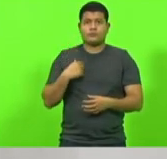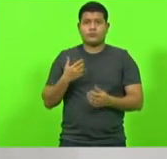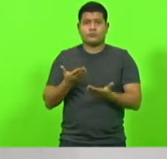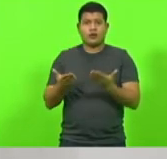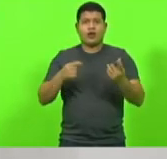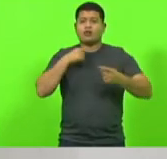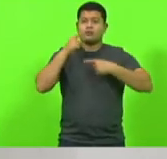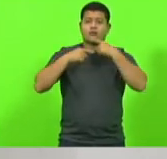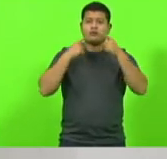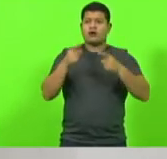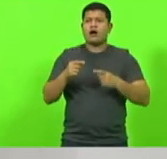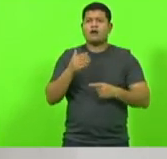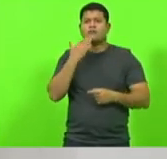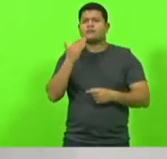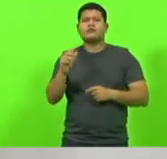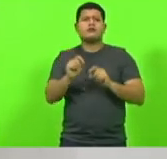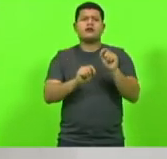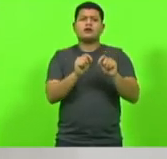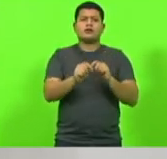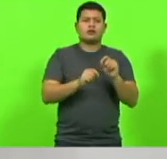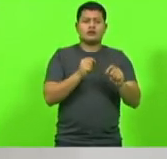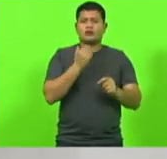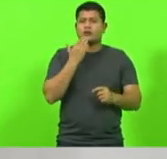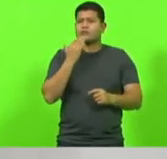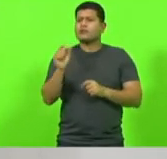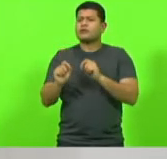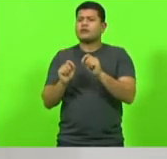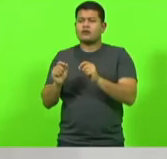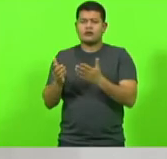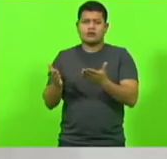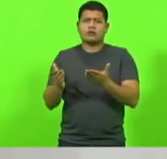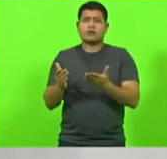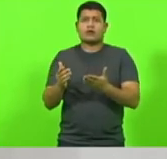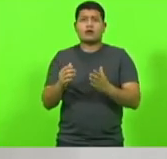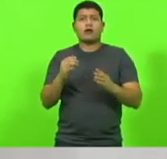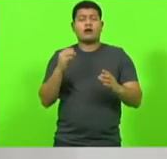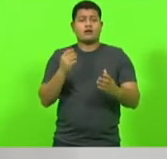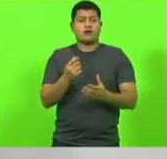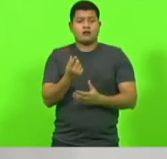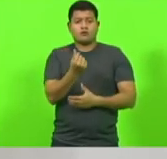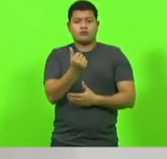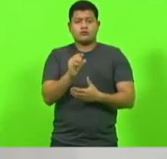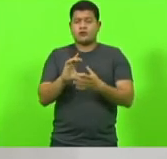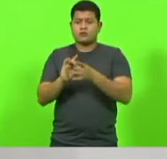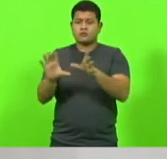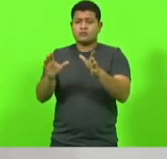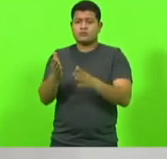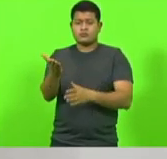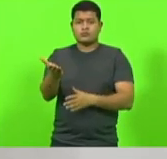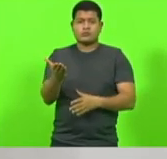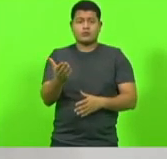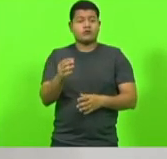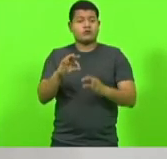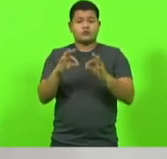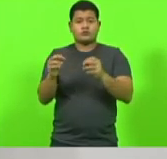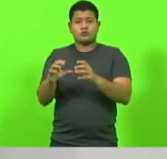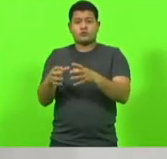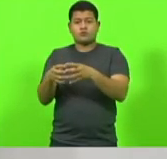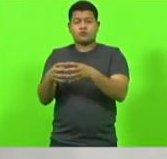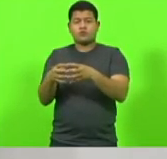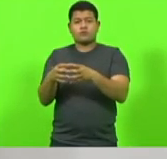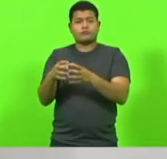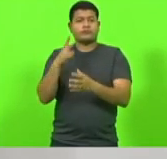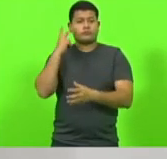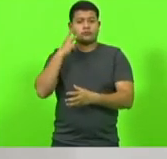lá, quem que pediu, quem solicitou a emenda para o município, foram esses vereadores do PL e